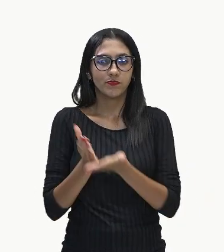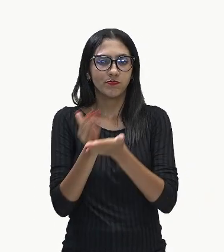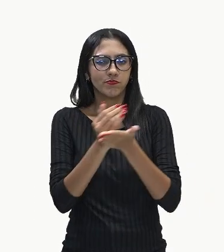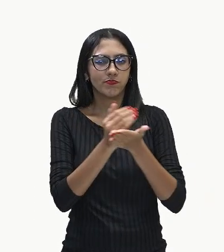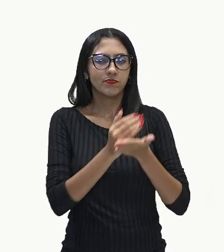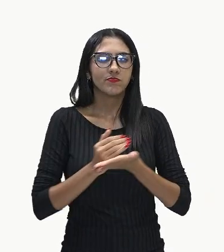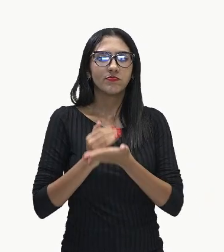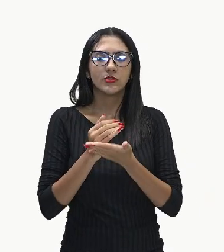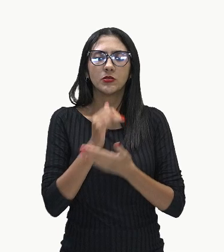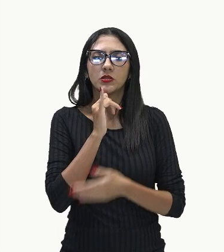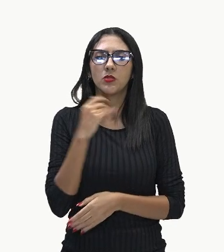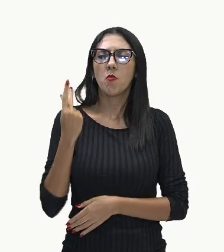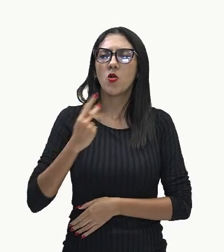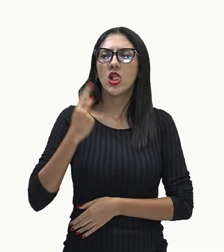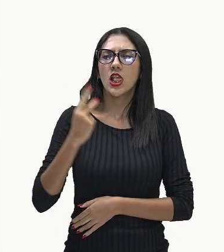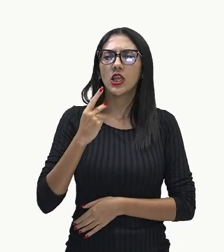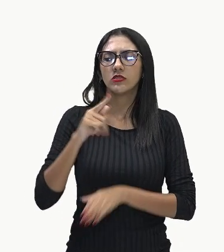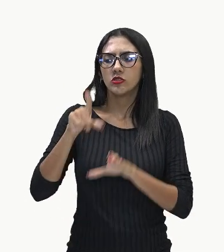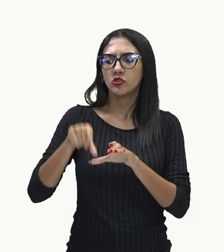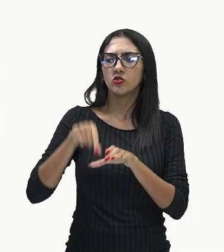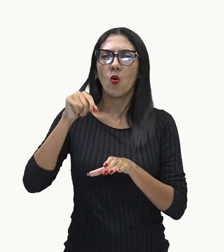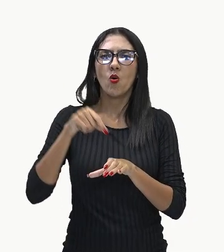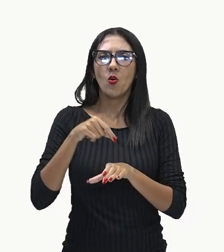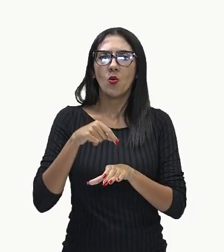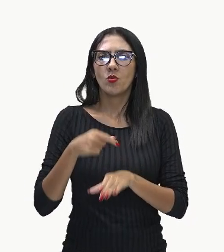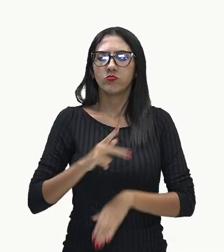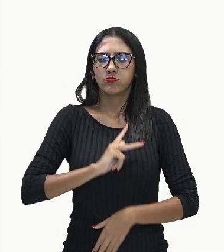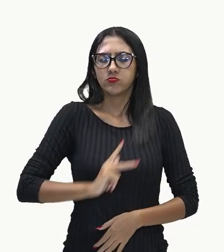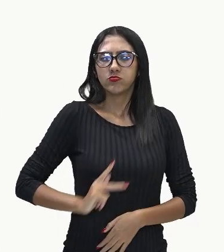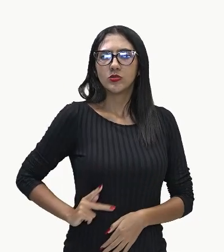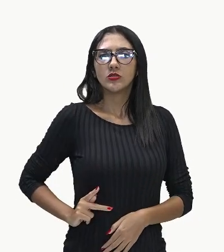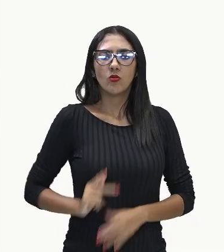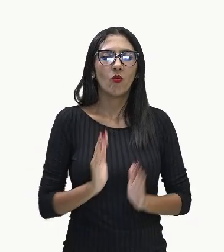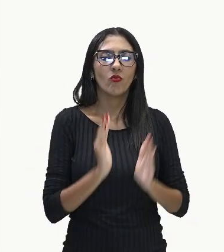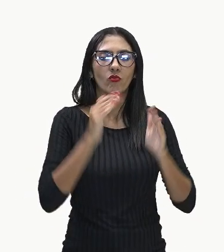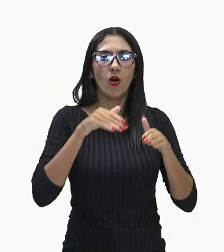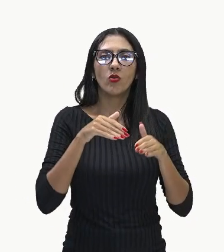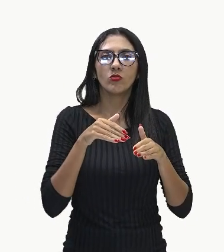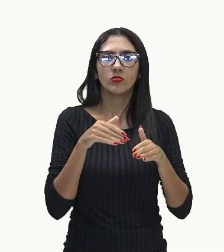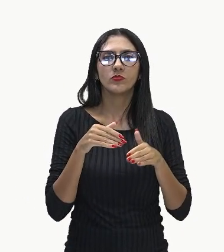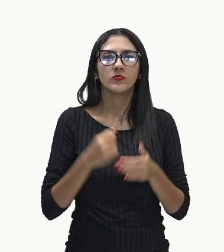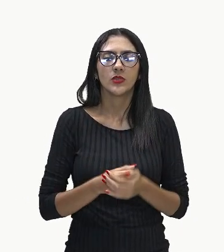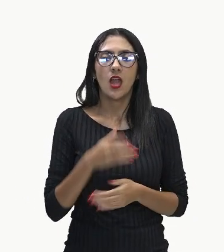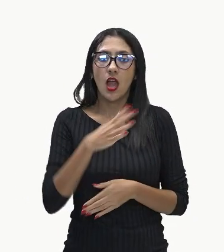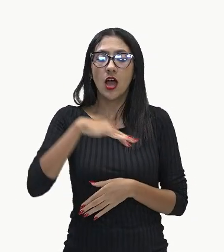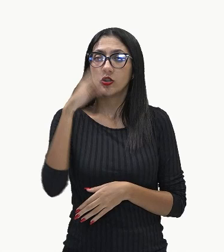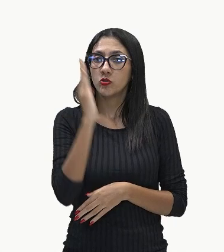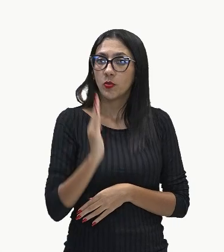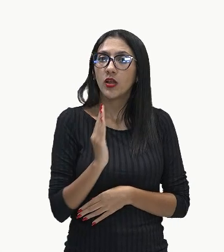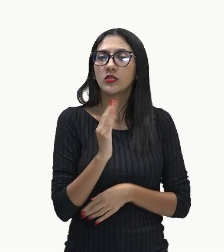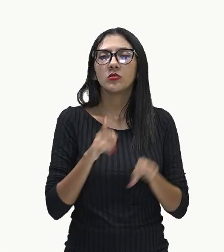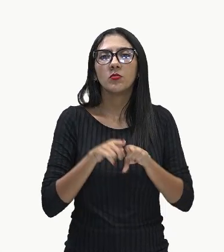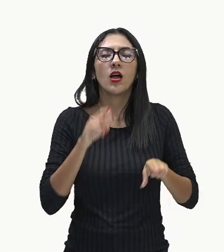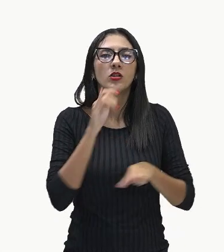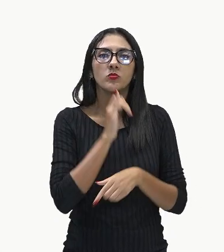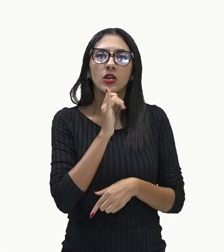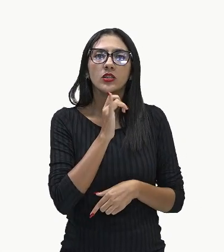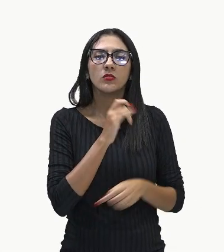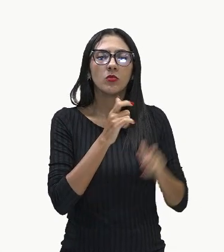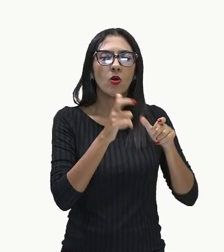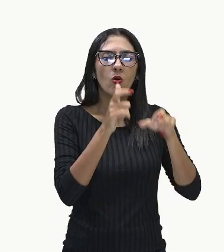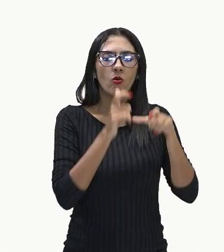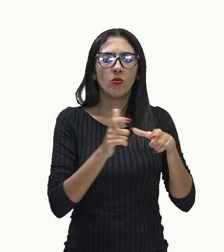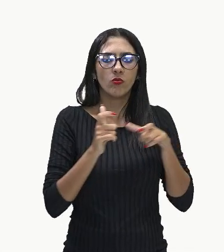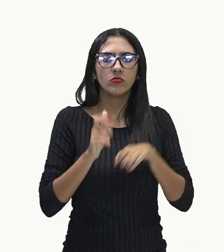Para presidente do Brasil, a população são os eleitores brasileiros, mas a região do país onde reside, o sexo, a